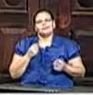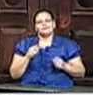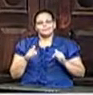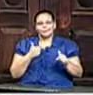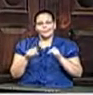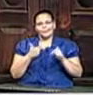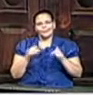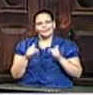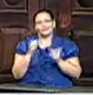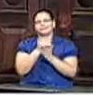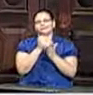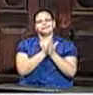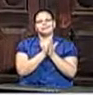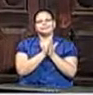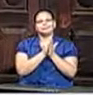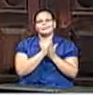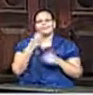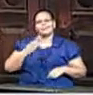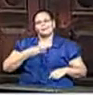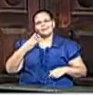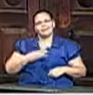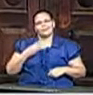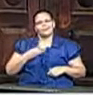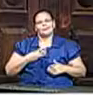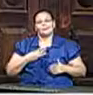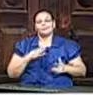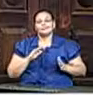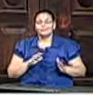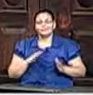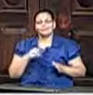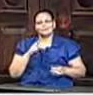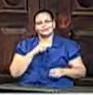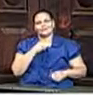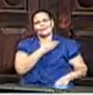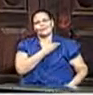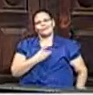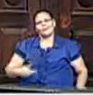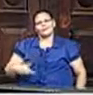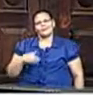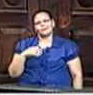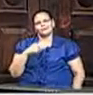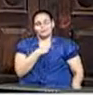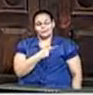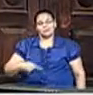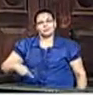fim. As terceirizações já vinham do governo FHC,